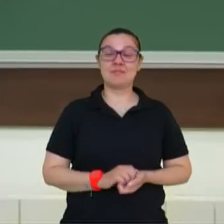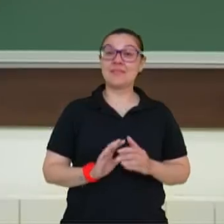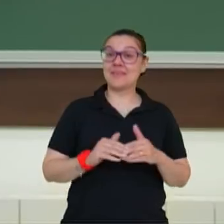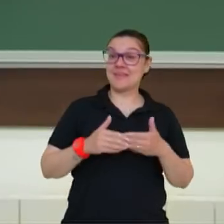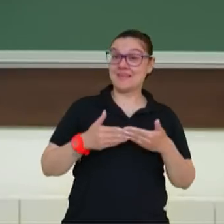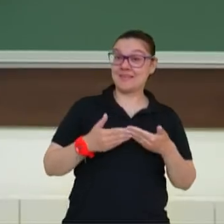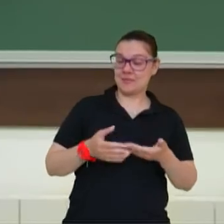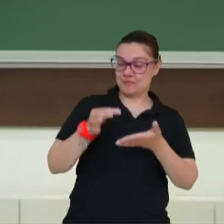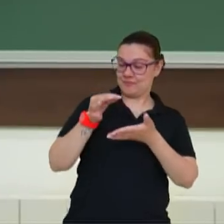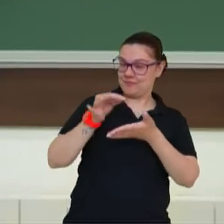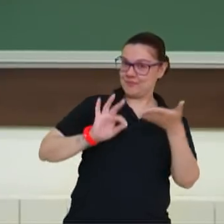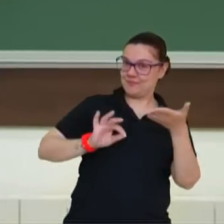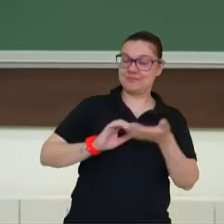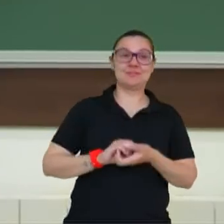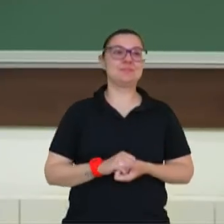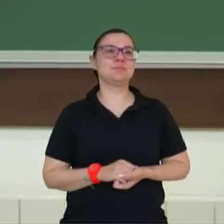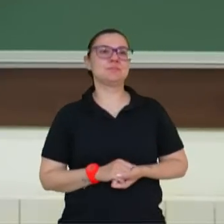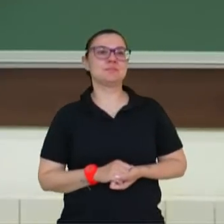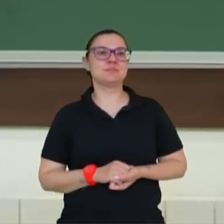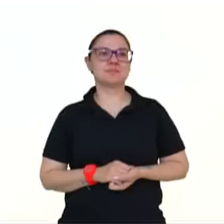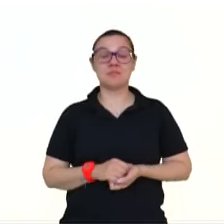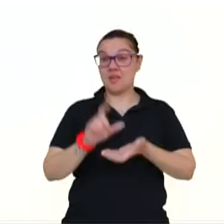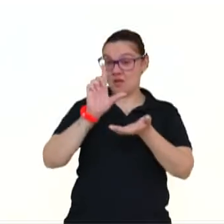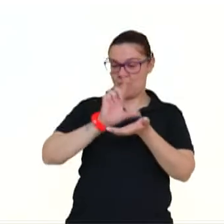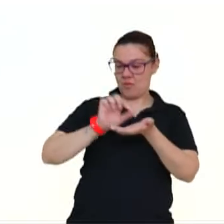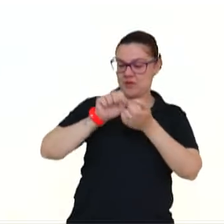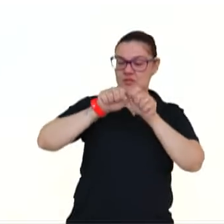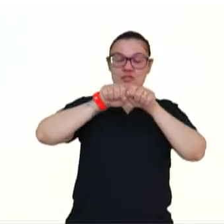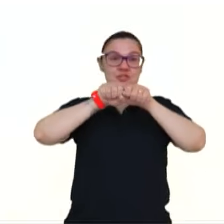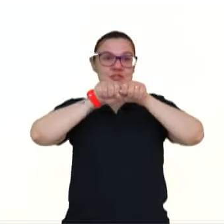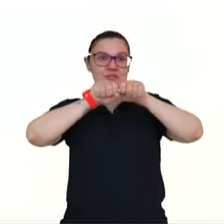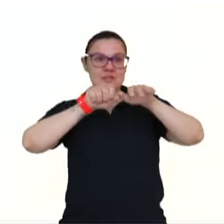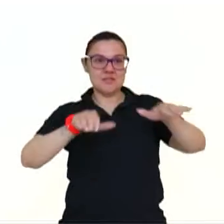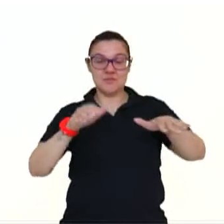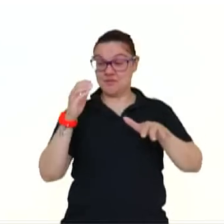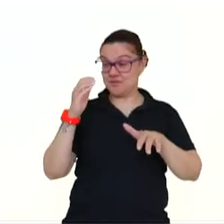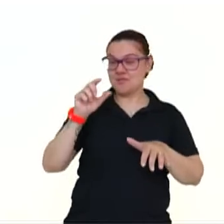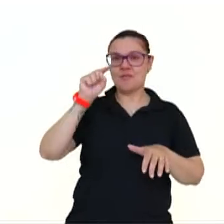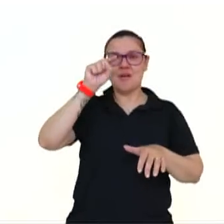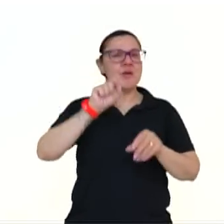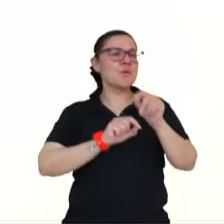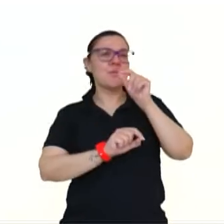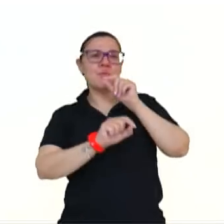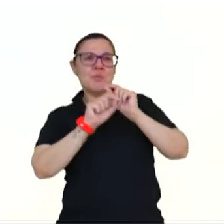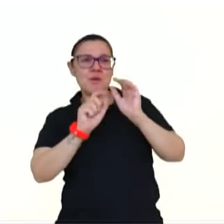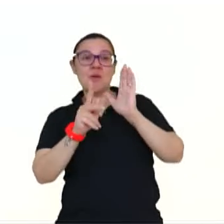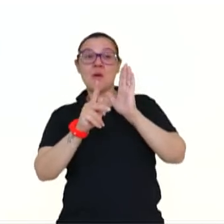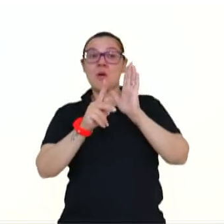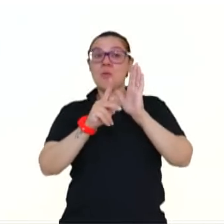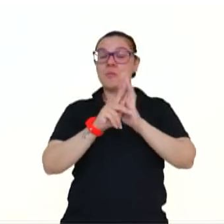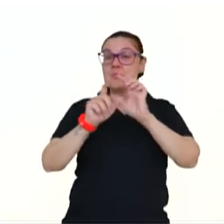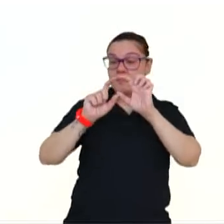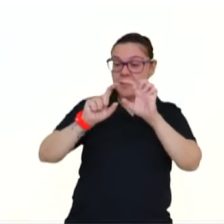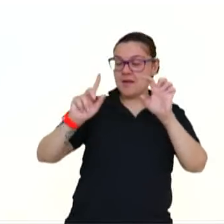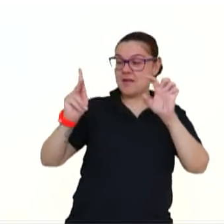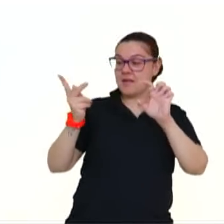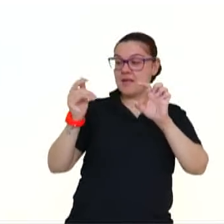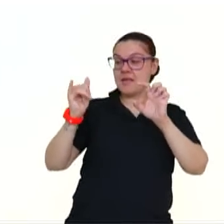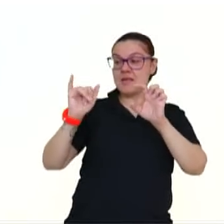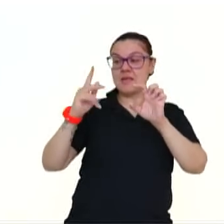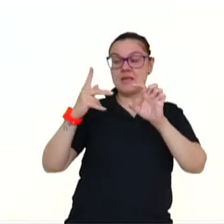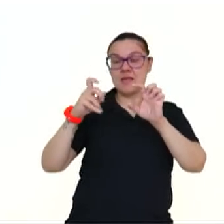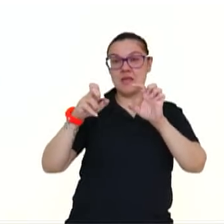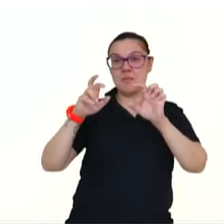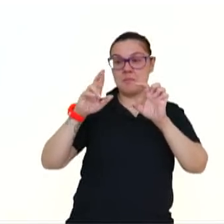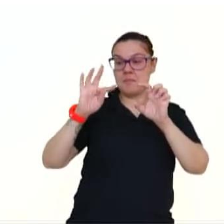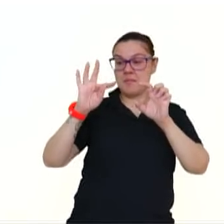Então vamos corrigir? Correção: o artigo de divulgação científica é um